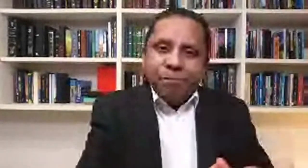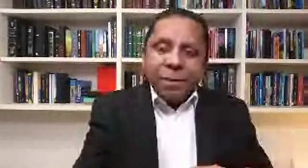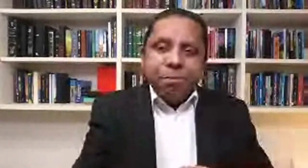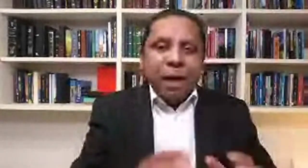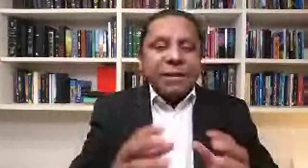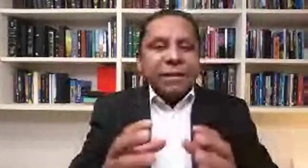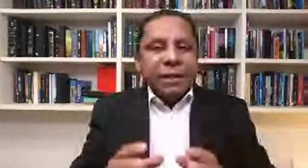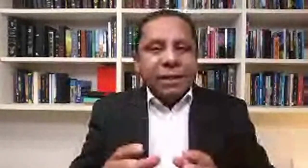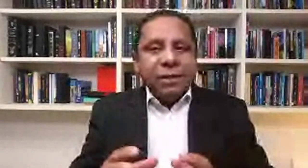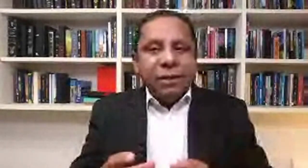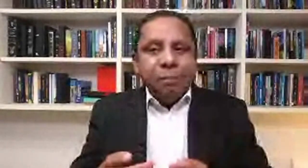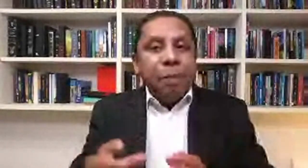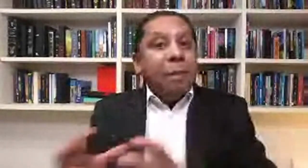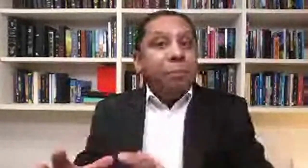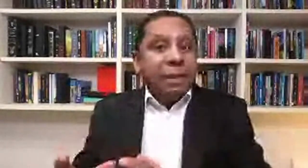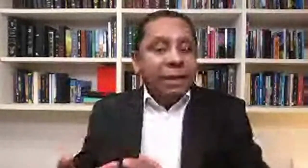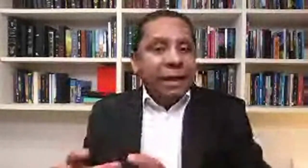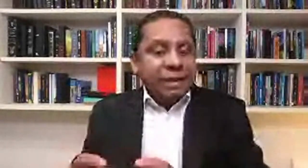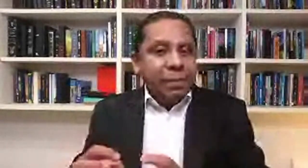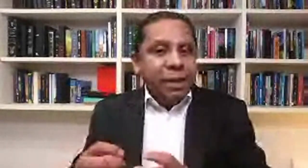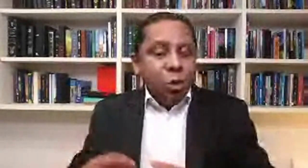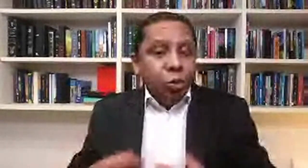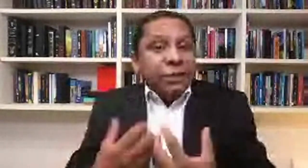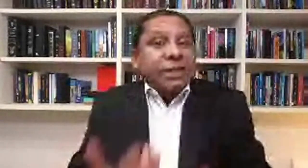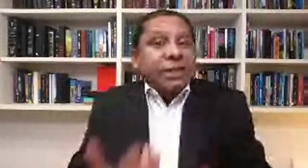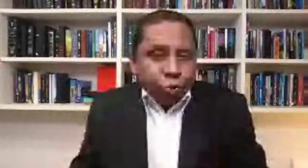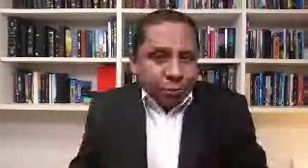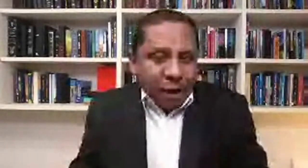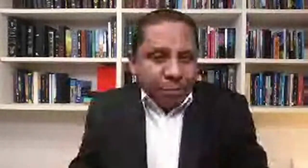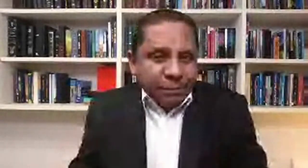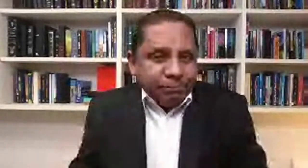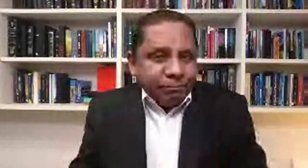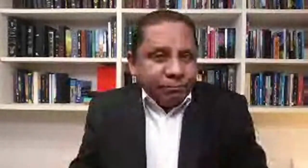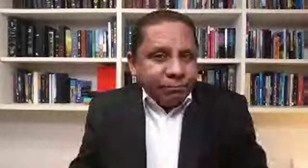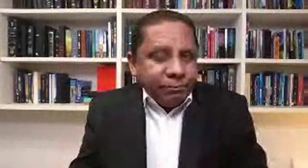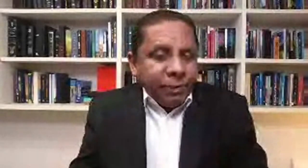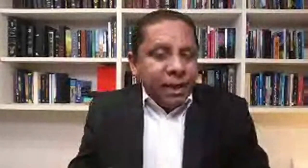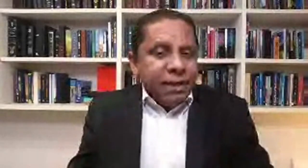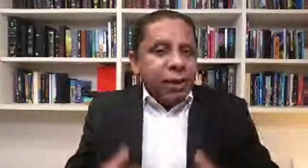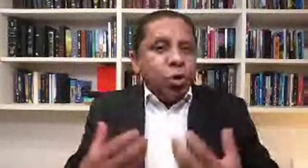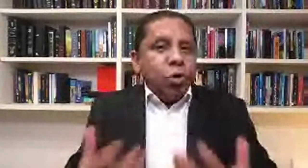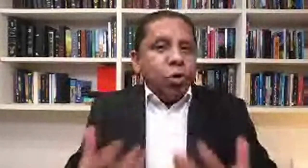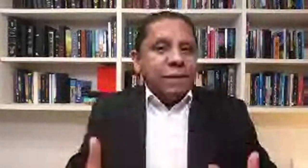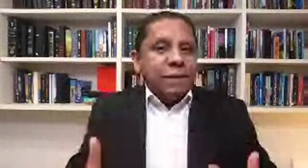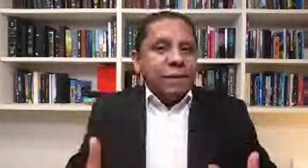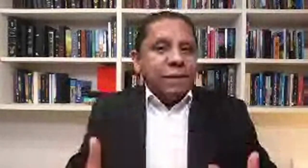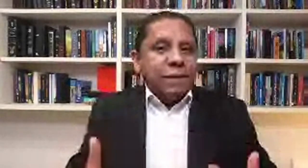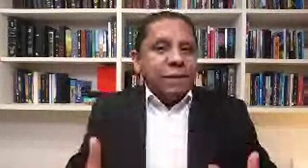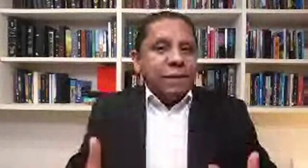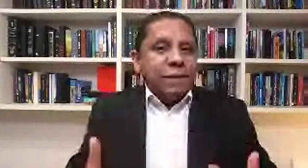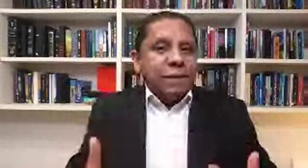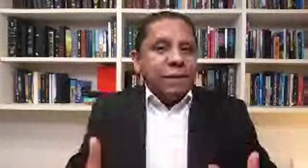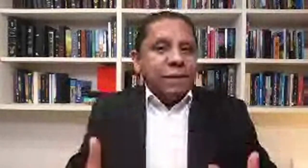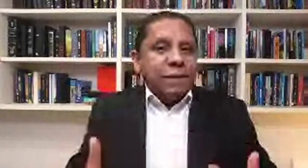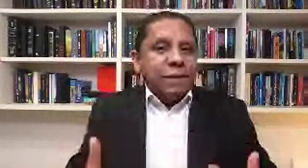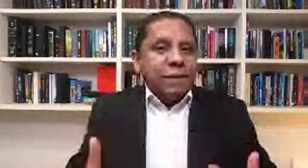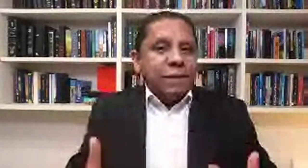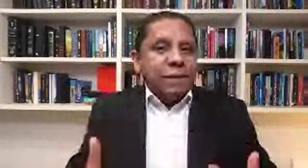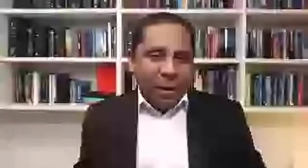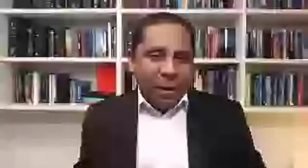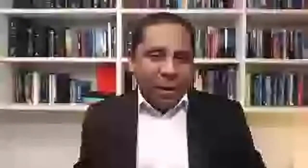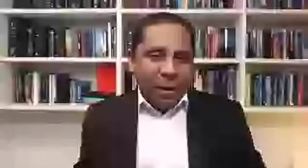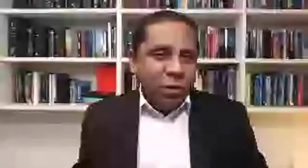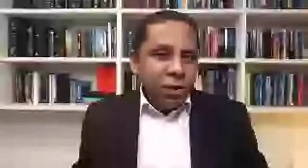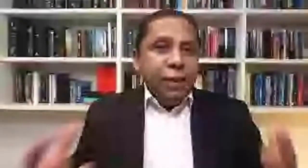Roma passa a ser papa. Ele recebe o status de papa. E aí começa, então, a supremacia